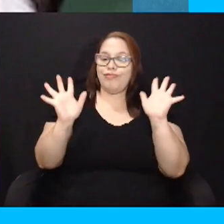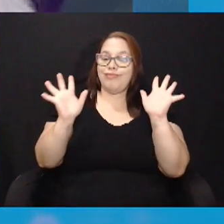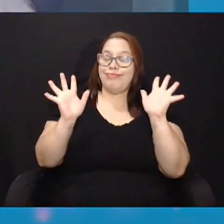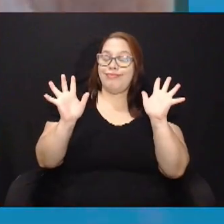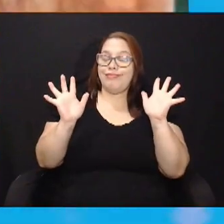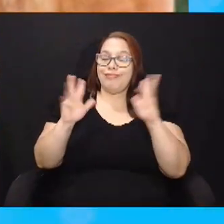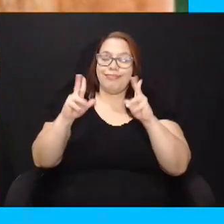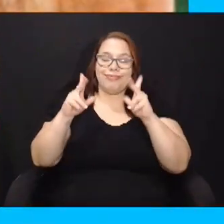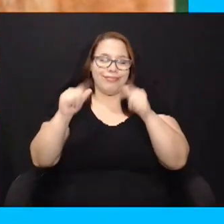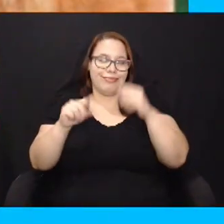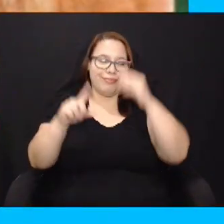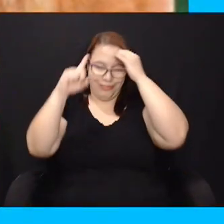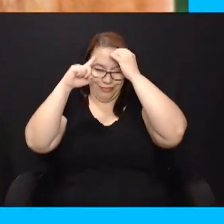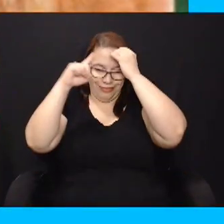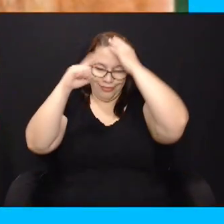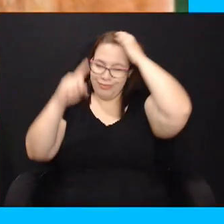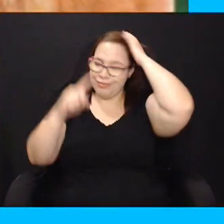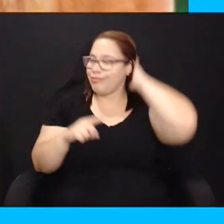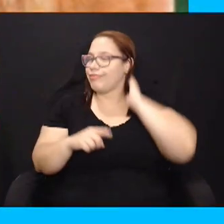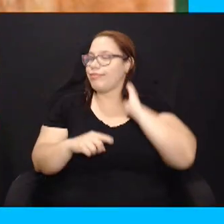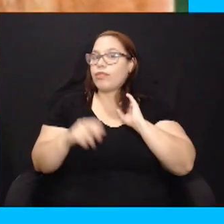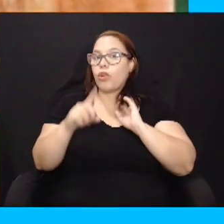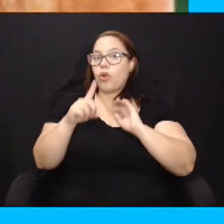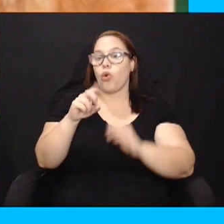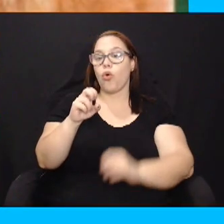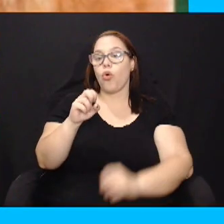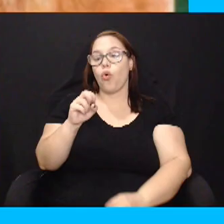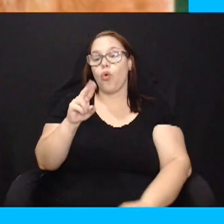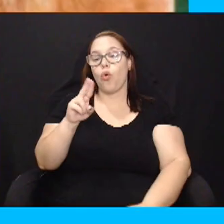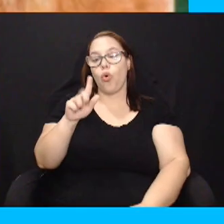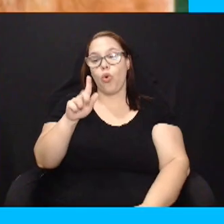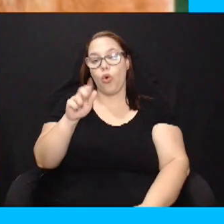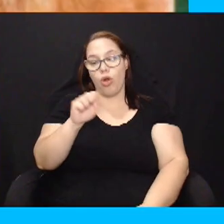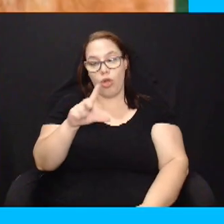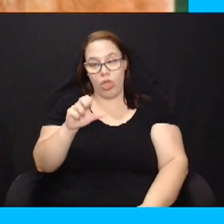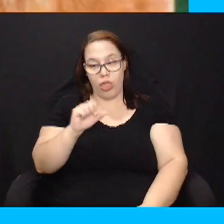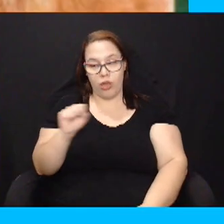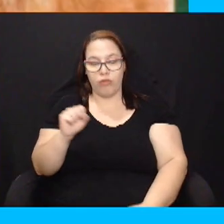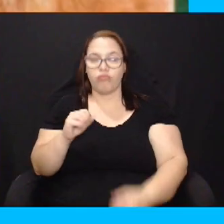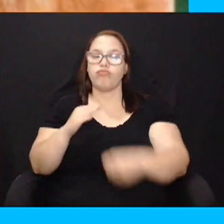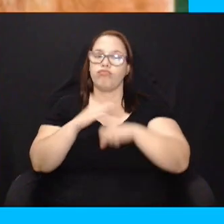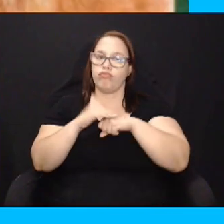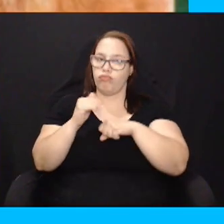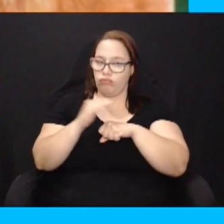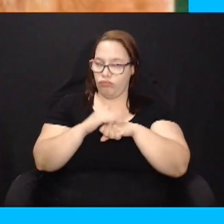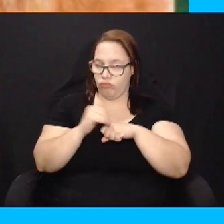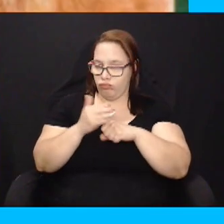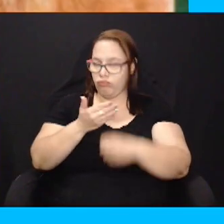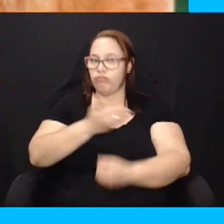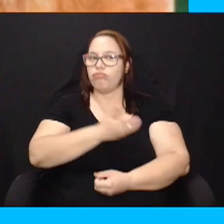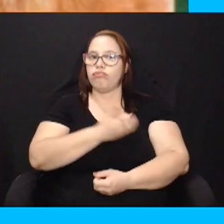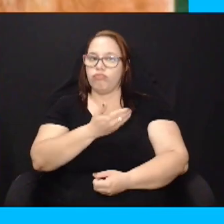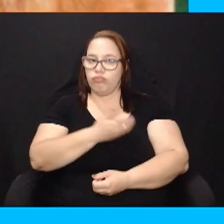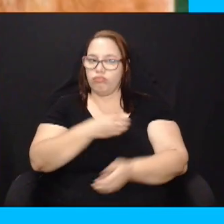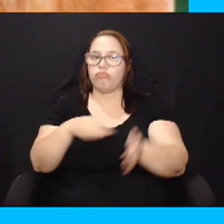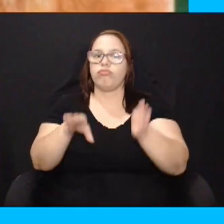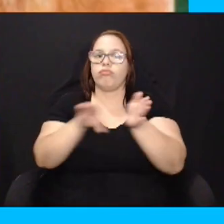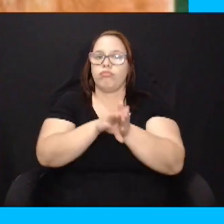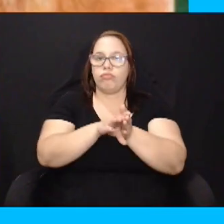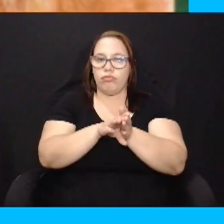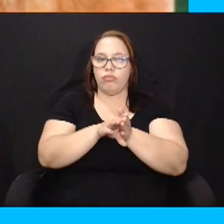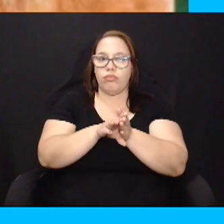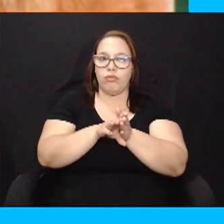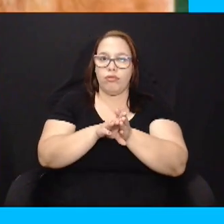os dias. O Douglas é jovem, dócil e super companheiro. Também veio de um caso de acúmulo de